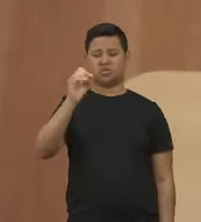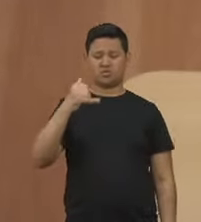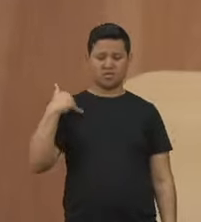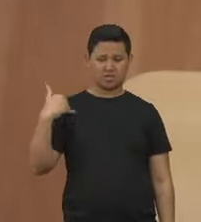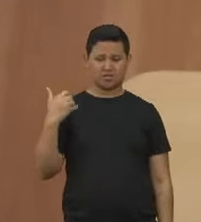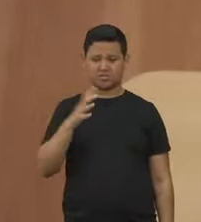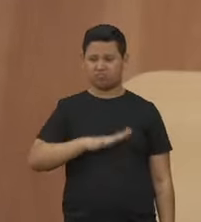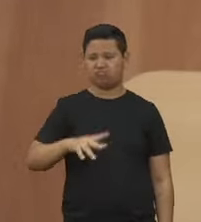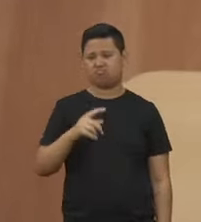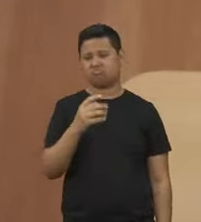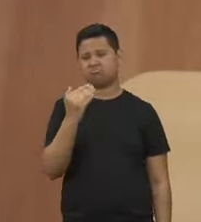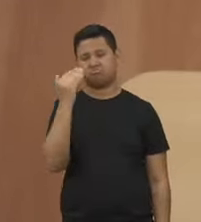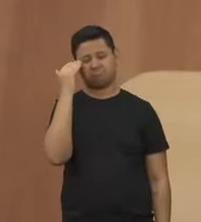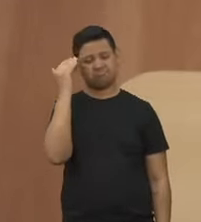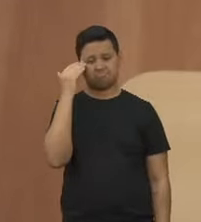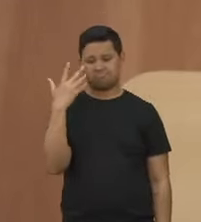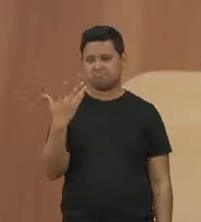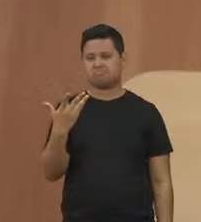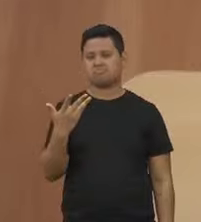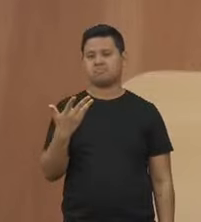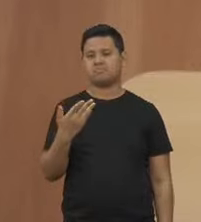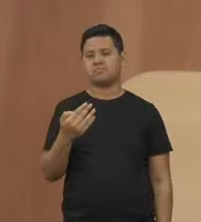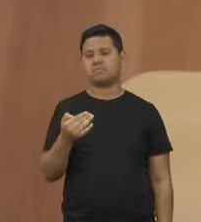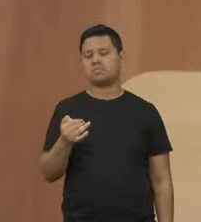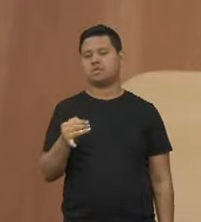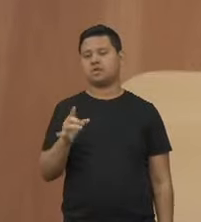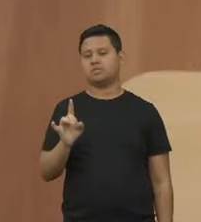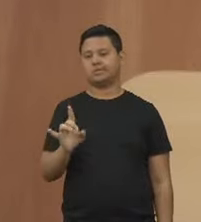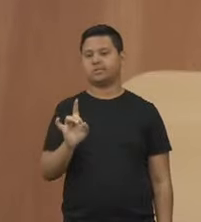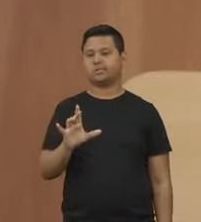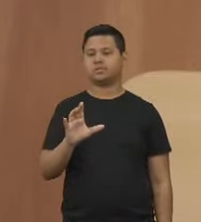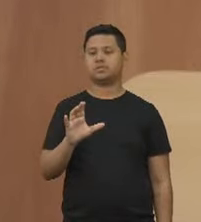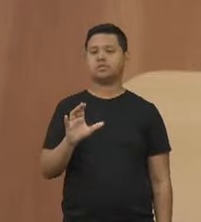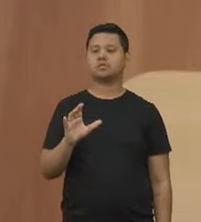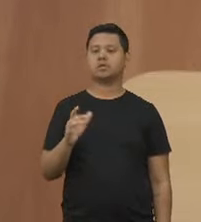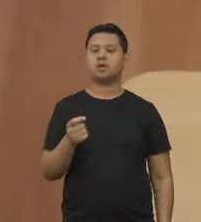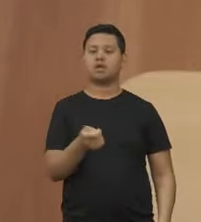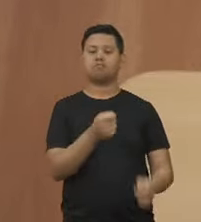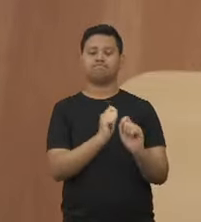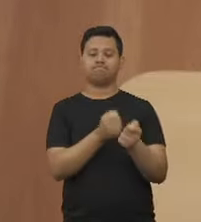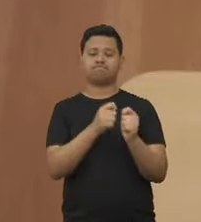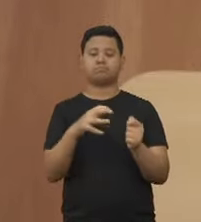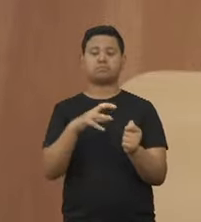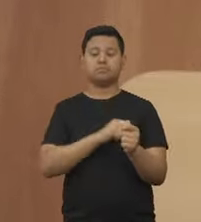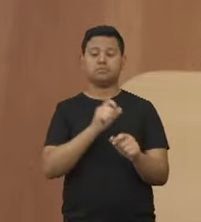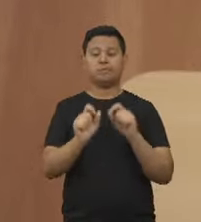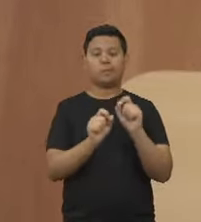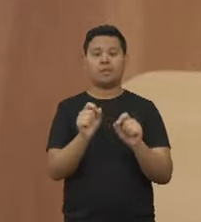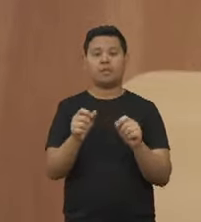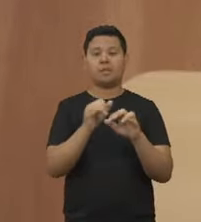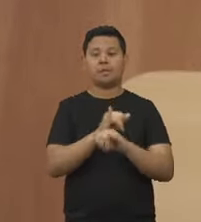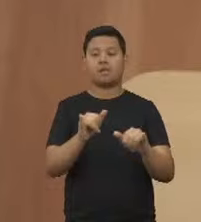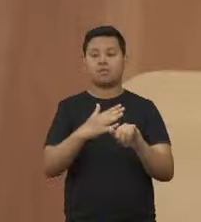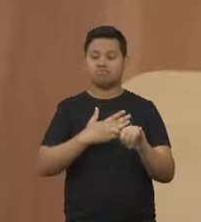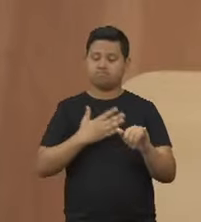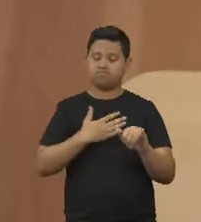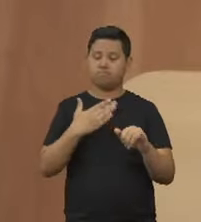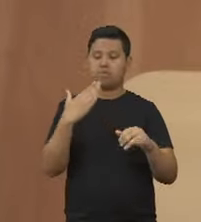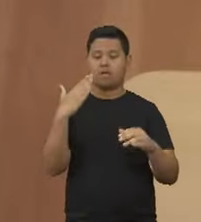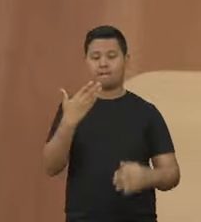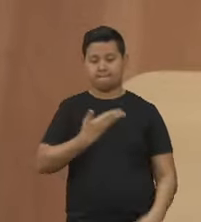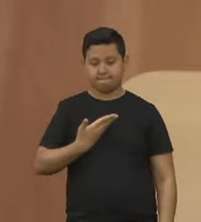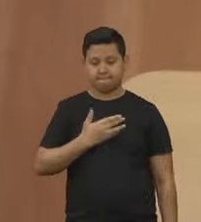compreender, que não fez outra coisa a não ser carroceiro durante toda a sua vida. Quero aqui citar os meus vizinhos e